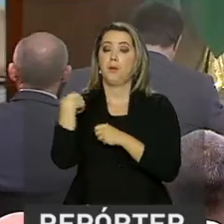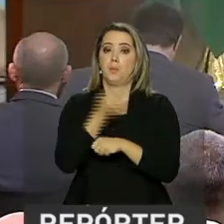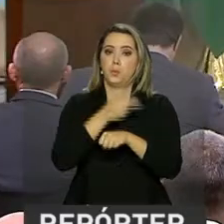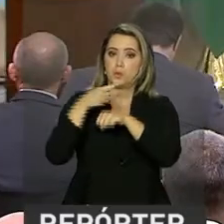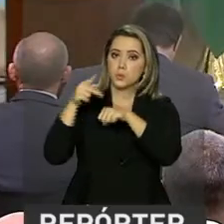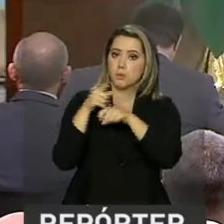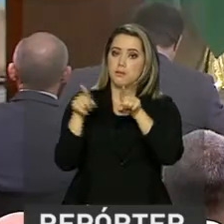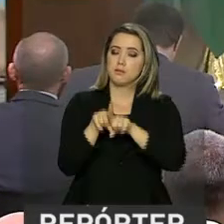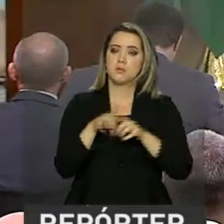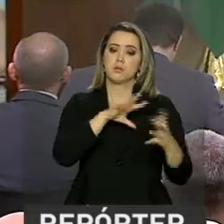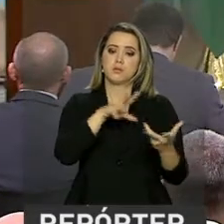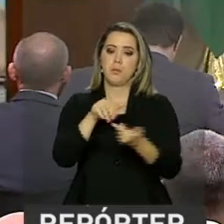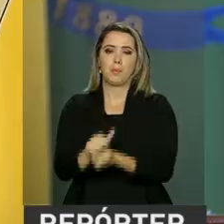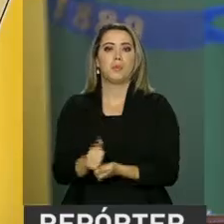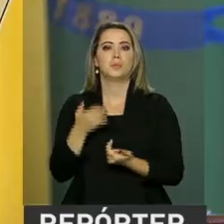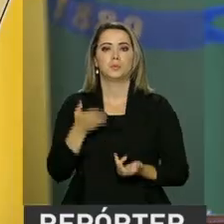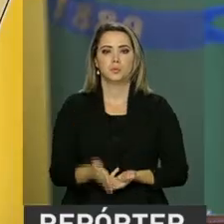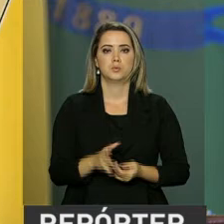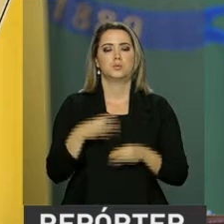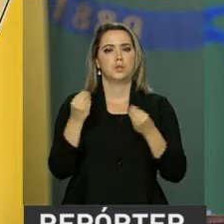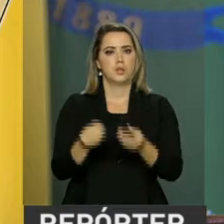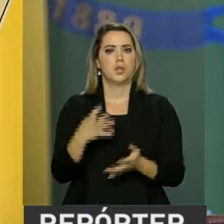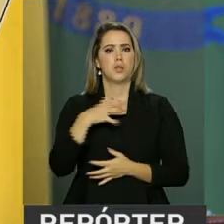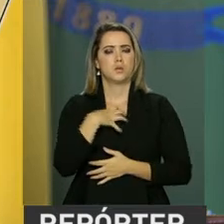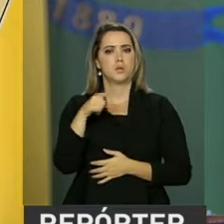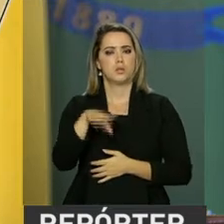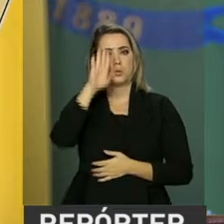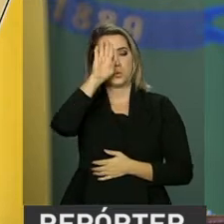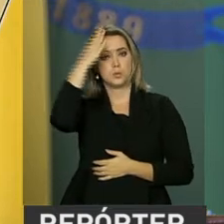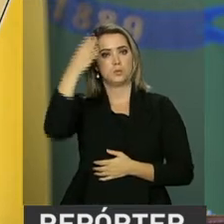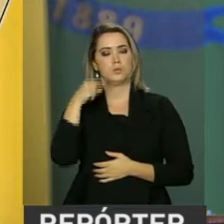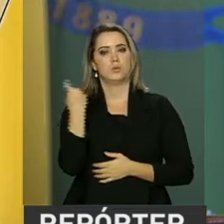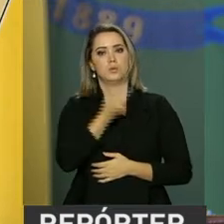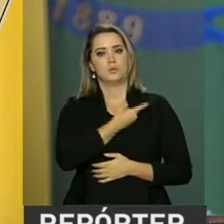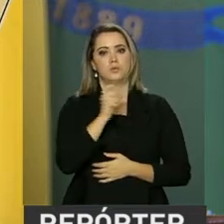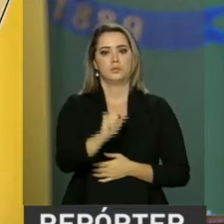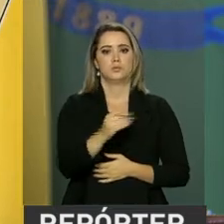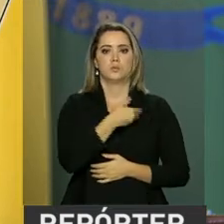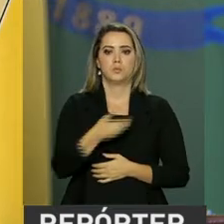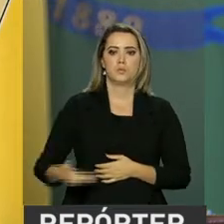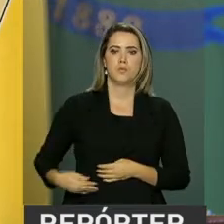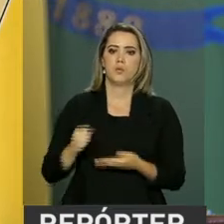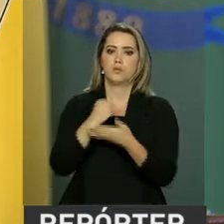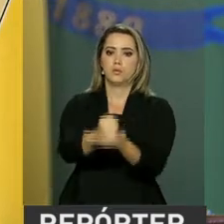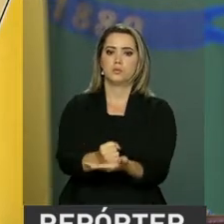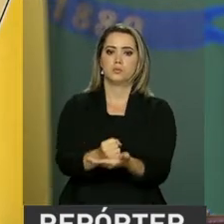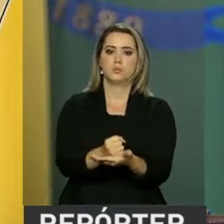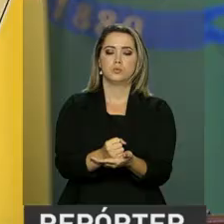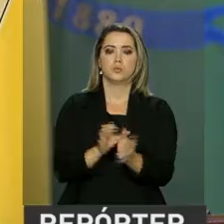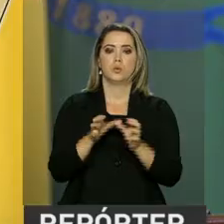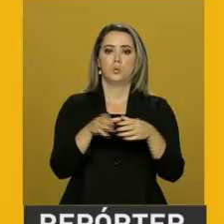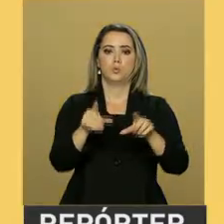e para o mundo. Daí o sentido de prioridade que nosso governo dedica